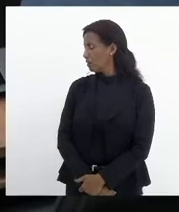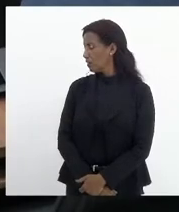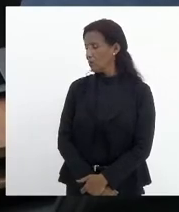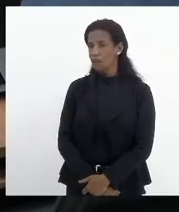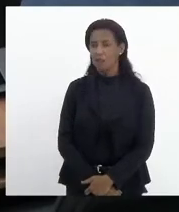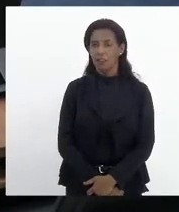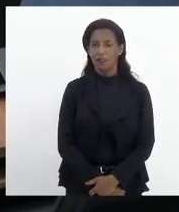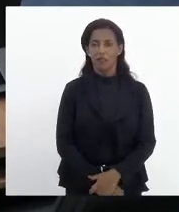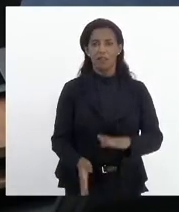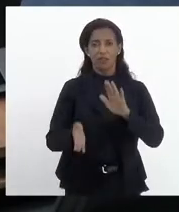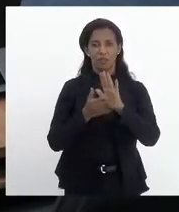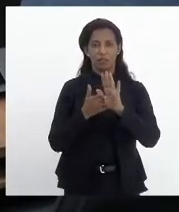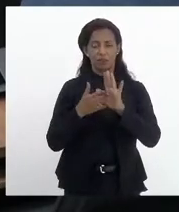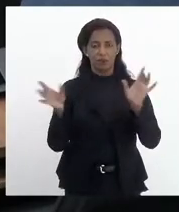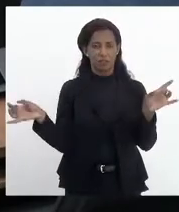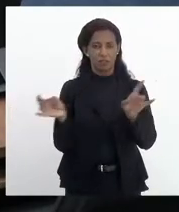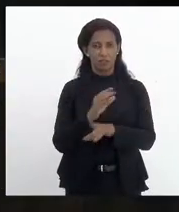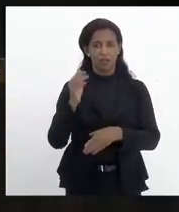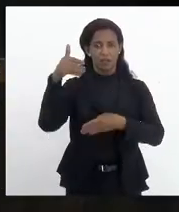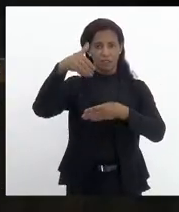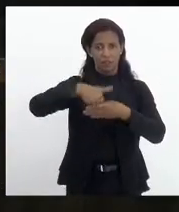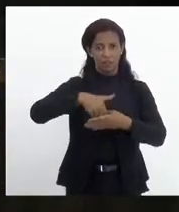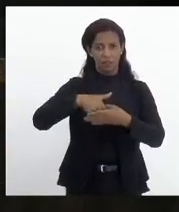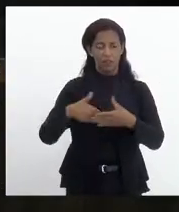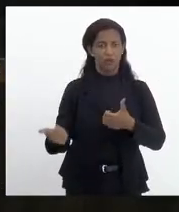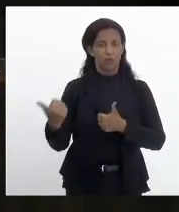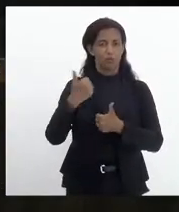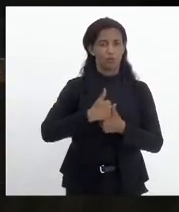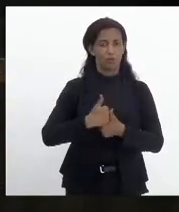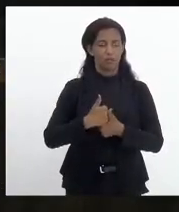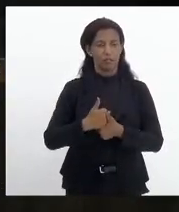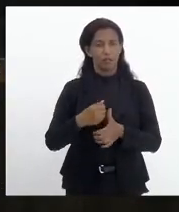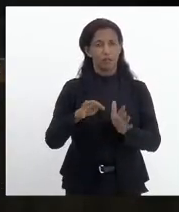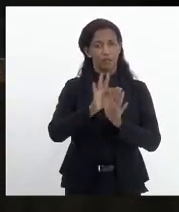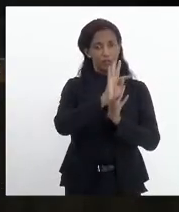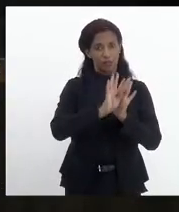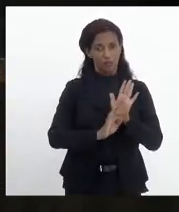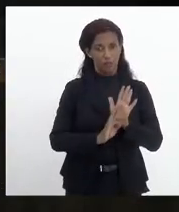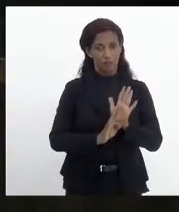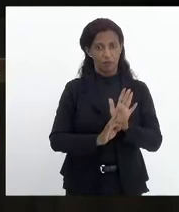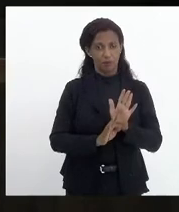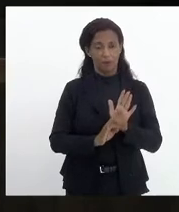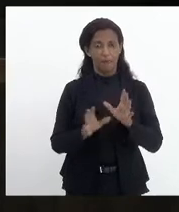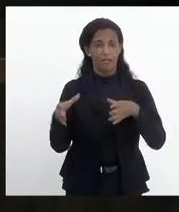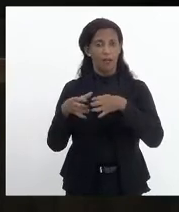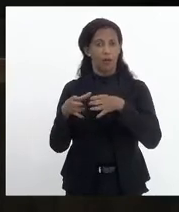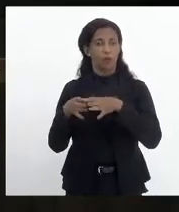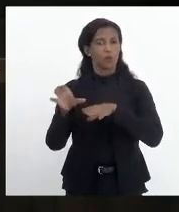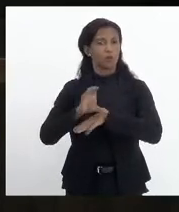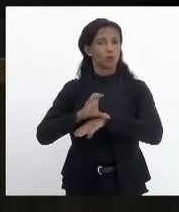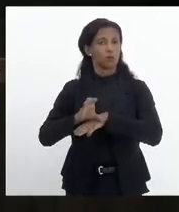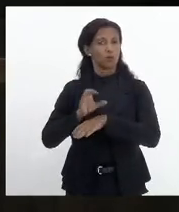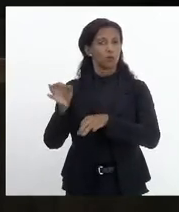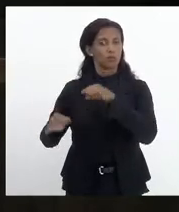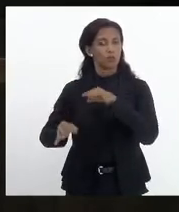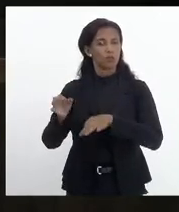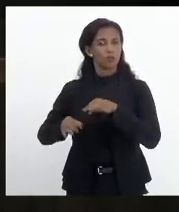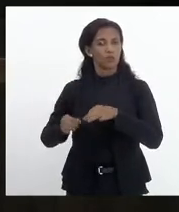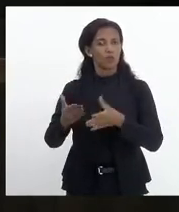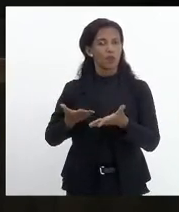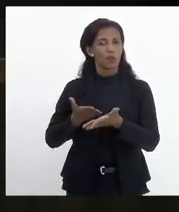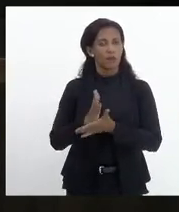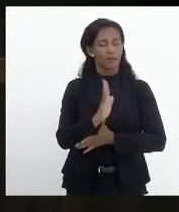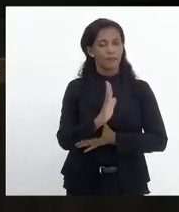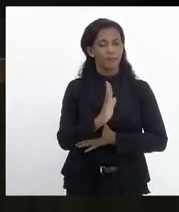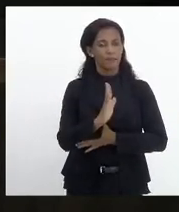Com os pareceres emitidos, em votação, substitutivo, com forma final de redação da Comissão de Constituição e Justiça. Senhores que aprovam, permaneçam como